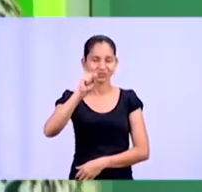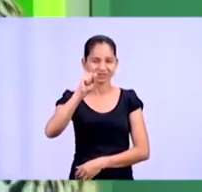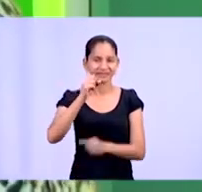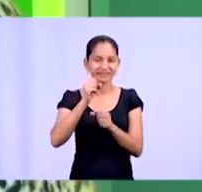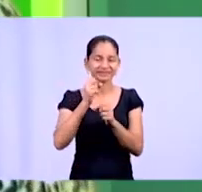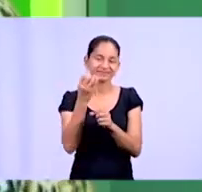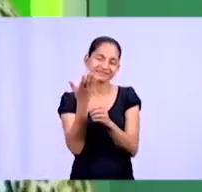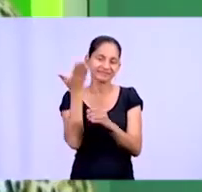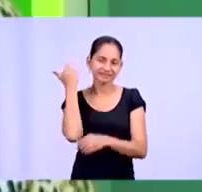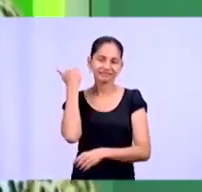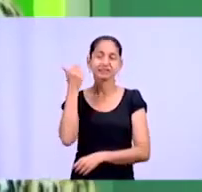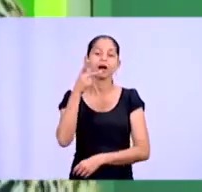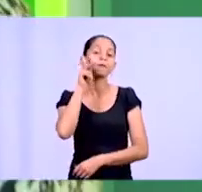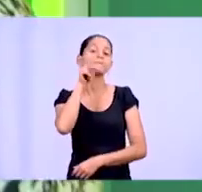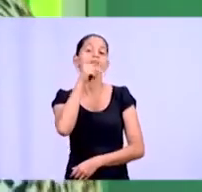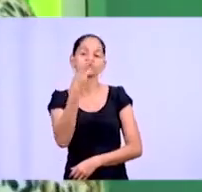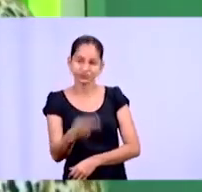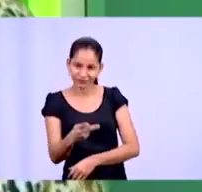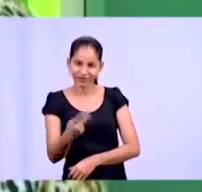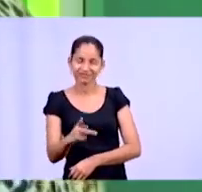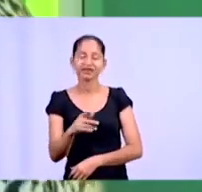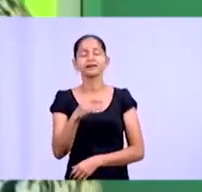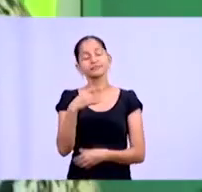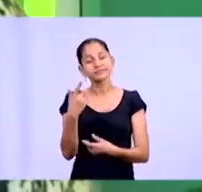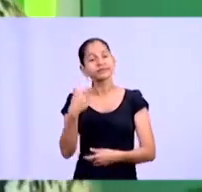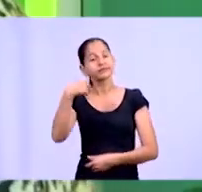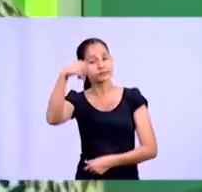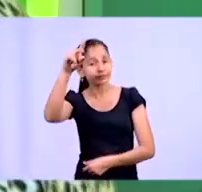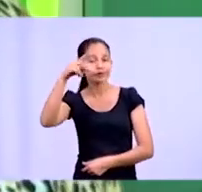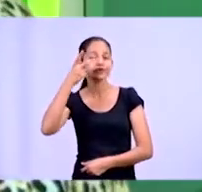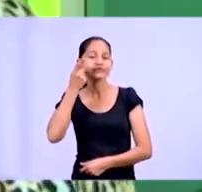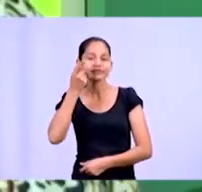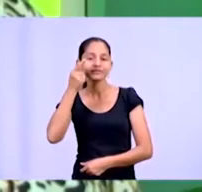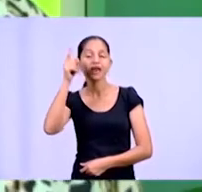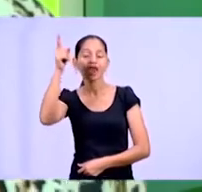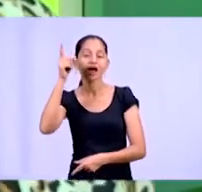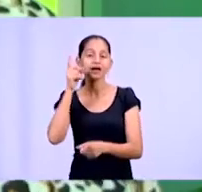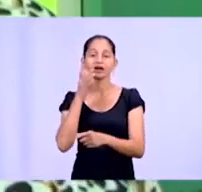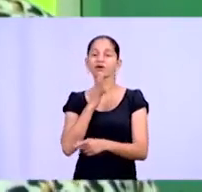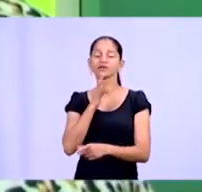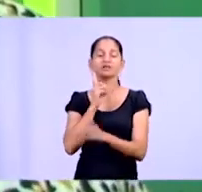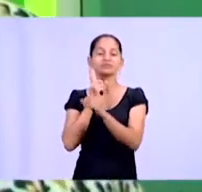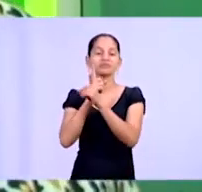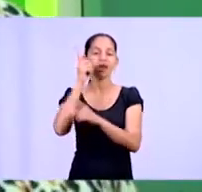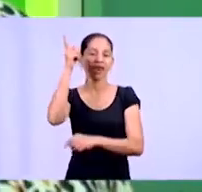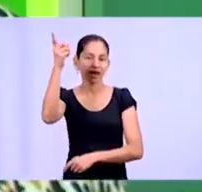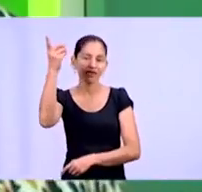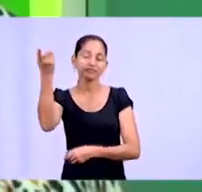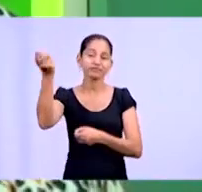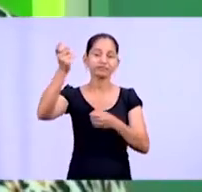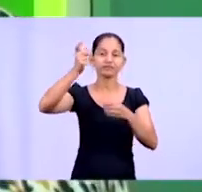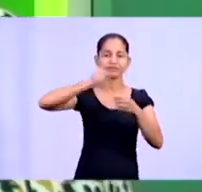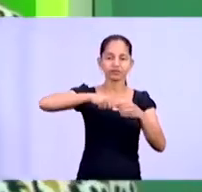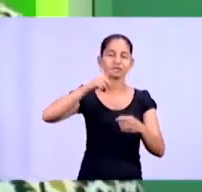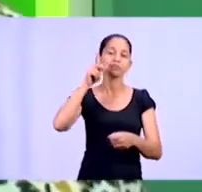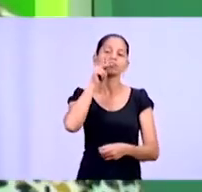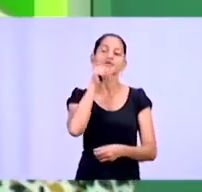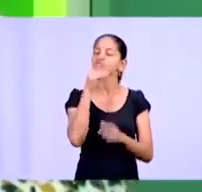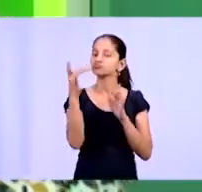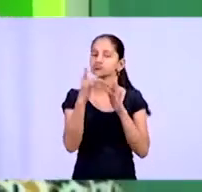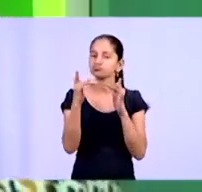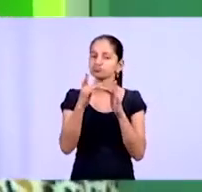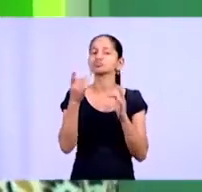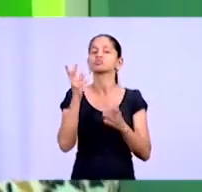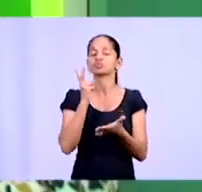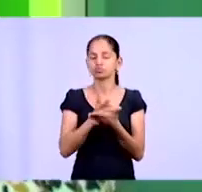pessoa, né, que morava em Porto Velho. Daí ele foi no Nordeste, a gente se conheceu lá. Só que ele teve que vir embora. Porém, nós não perdemos o